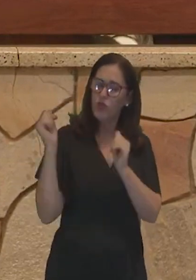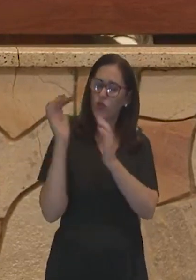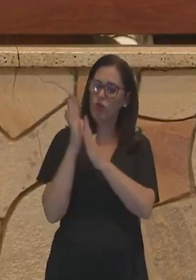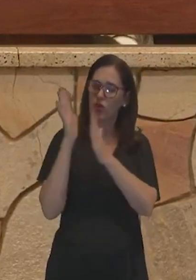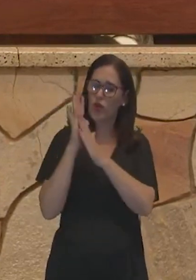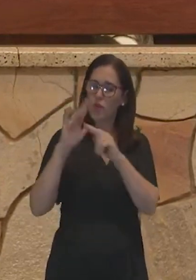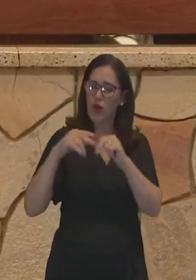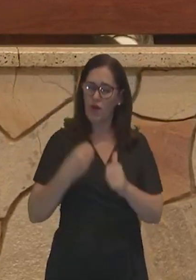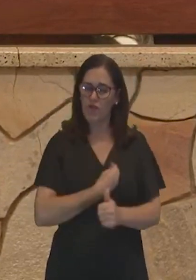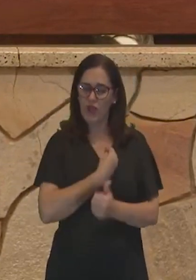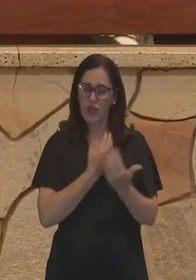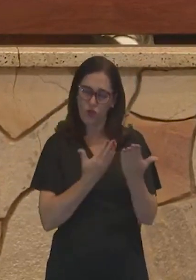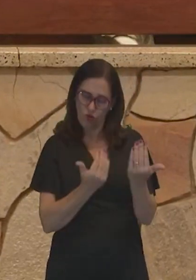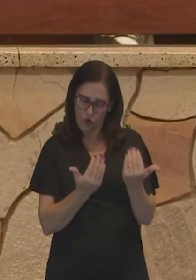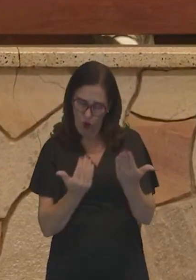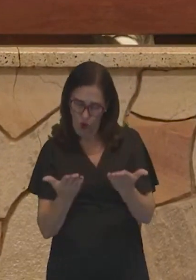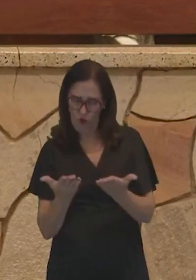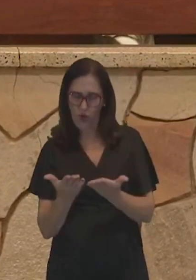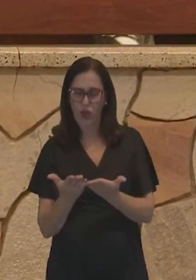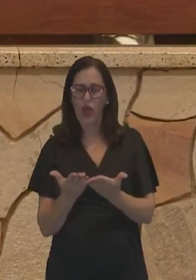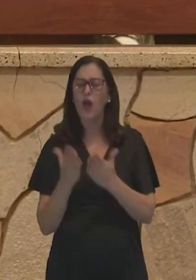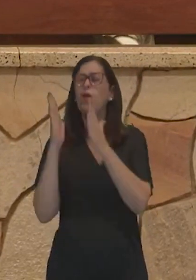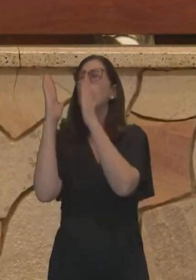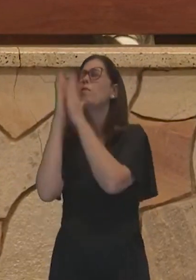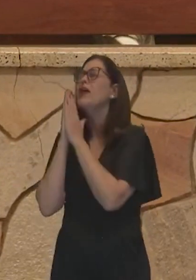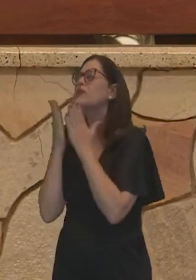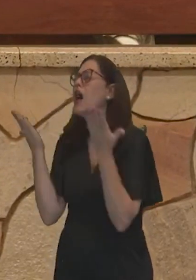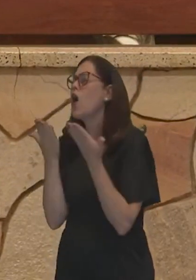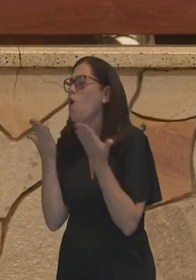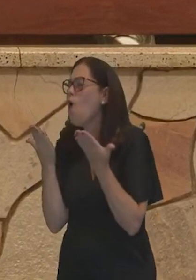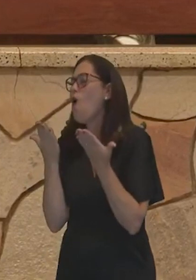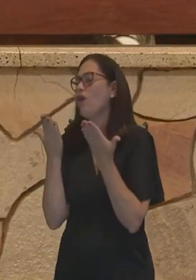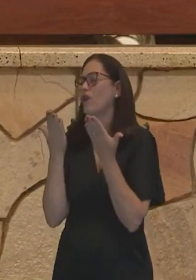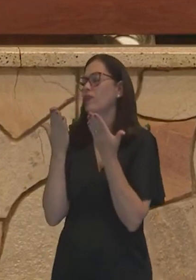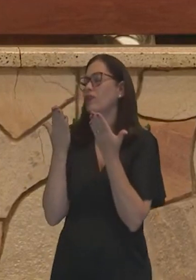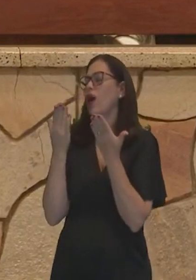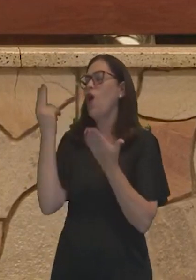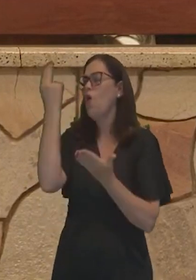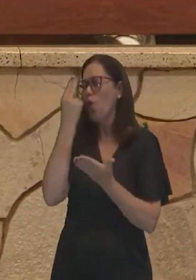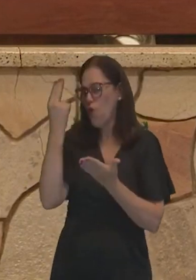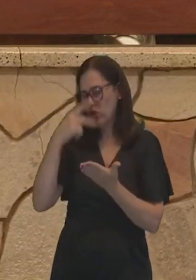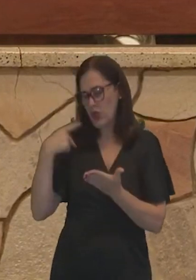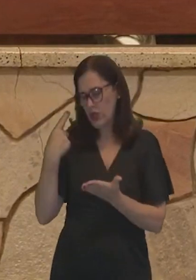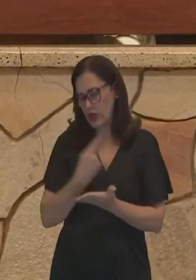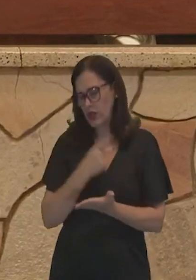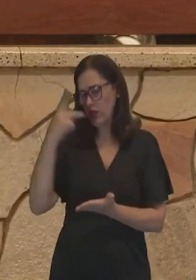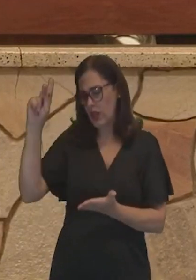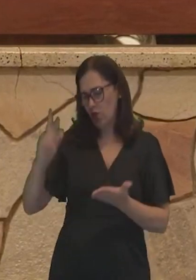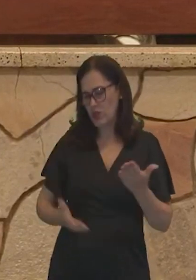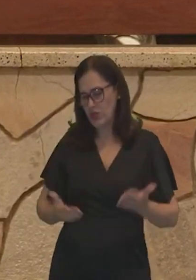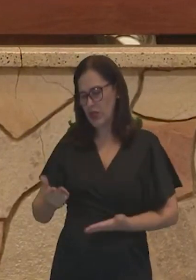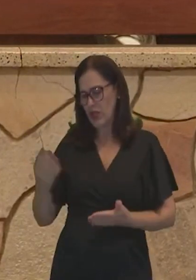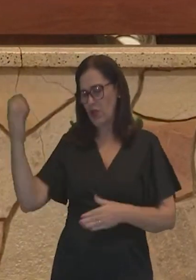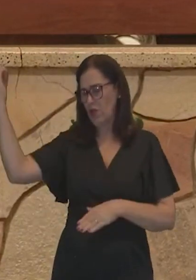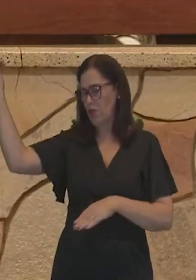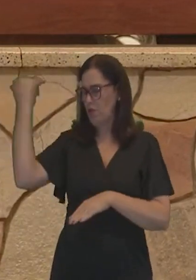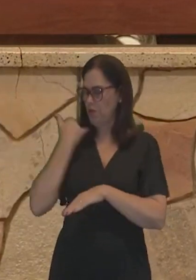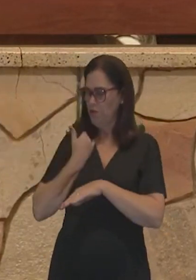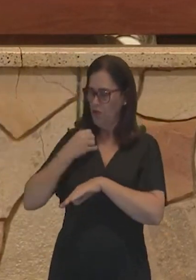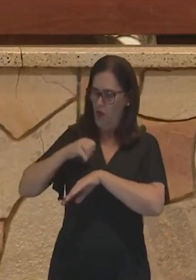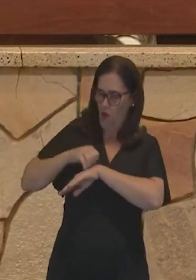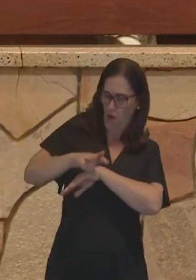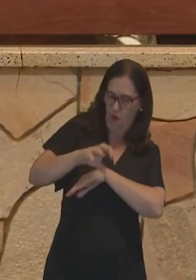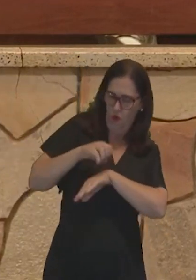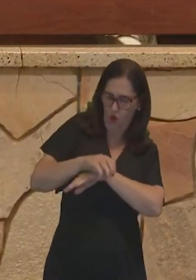pela vida delas. Mas eu suplico de Deus, que neste momento Tu uses o Teu servo para trazer esta palavra, que ela